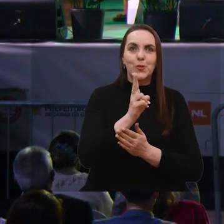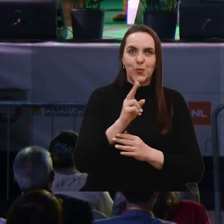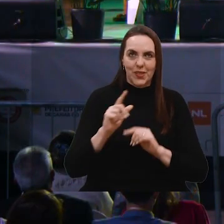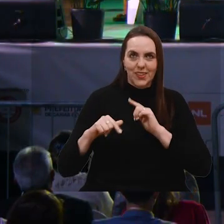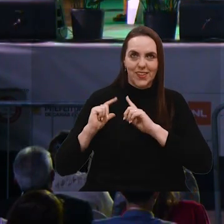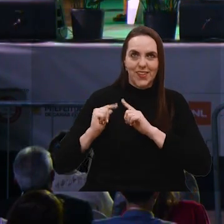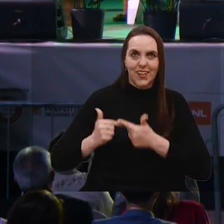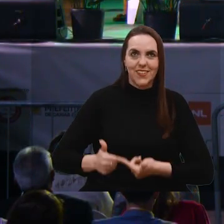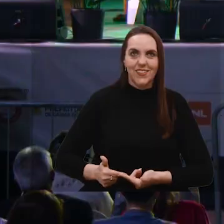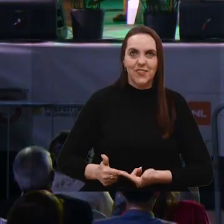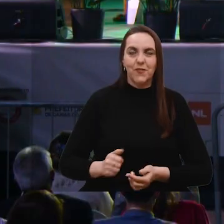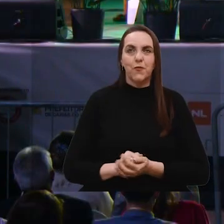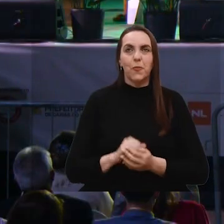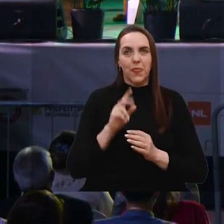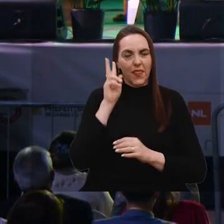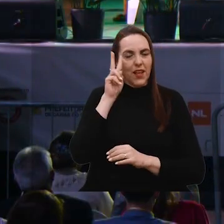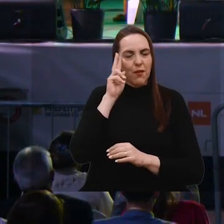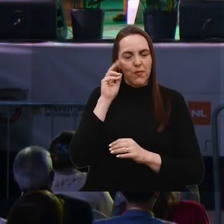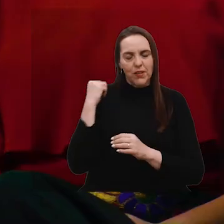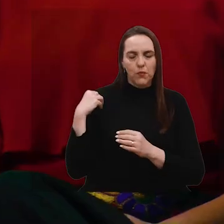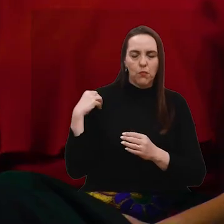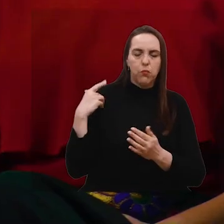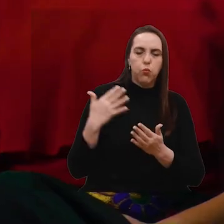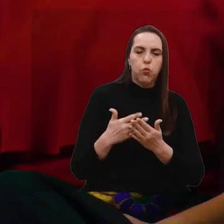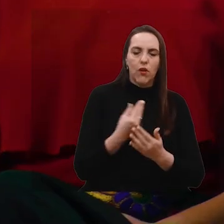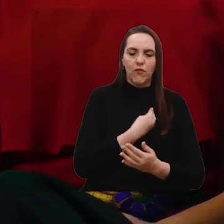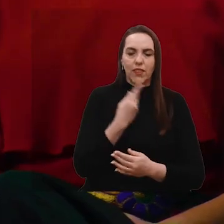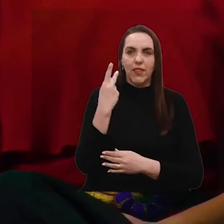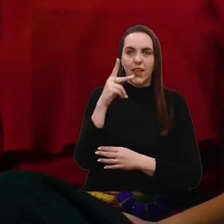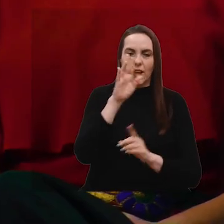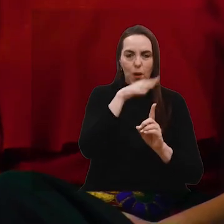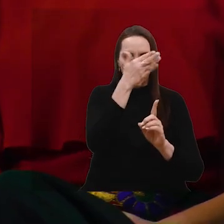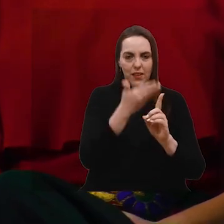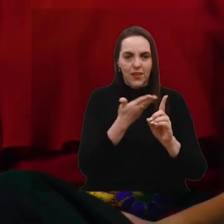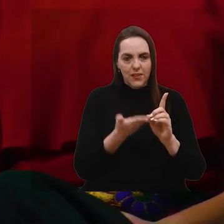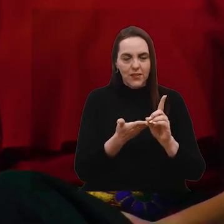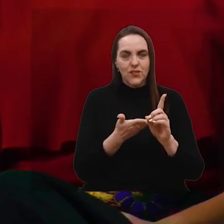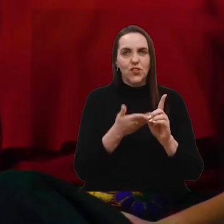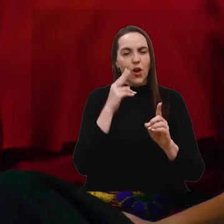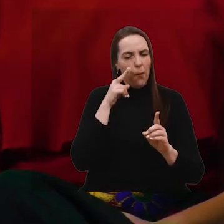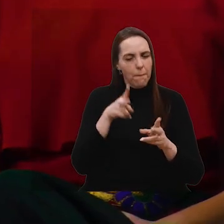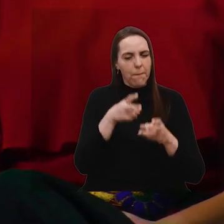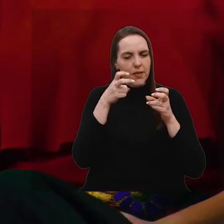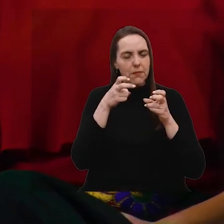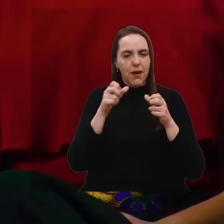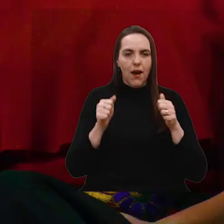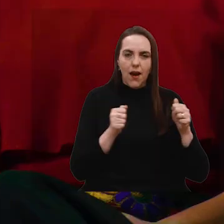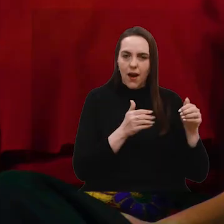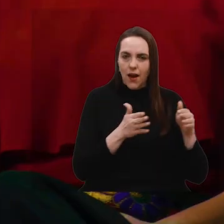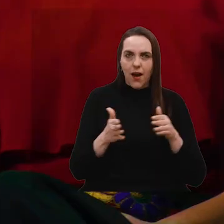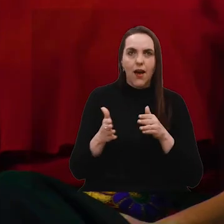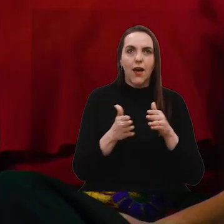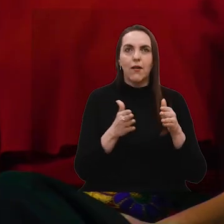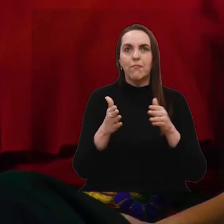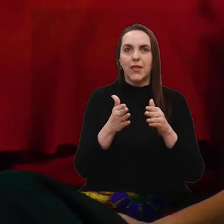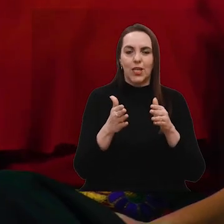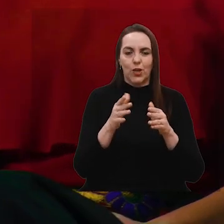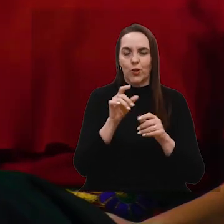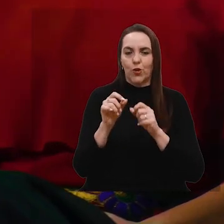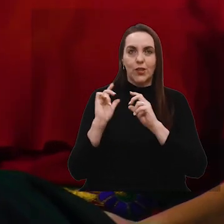tradição. Lendo um pouco da trajetória do nosso homenageado, eu vi que o